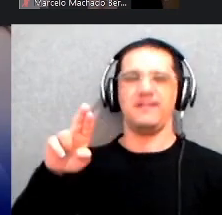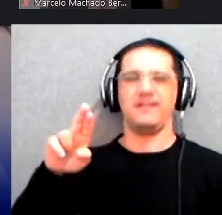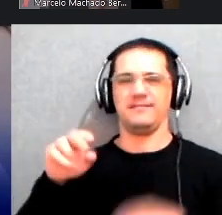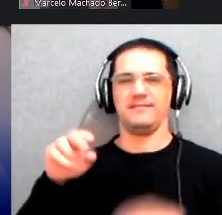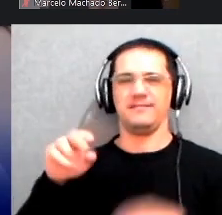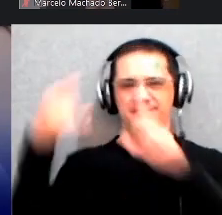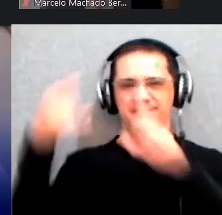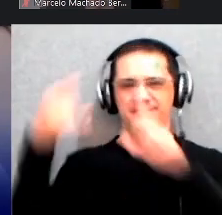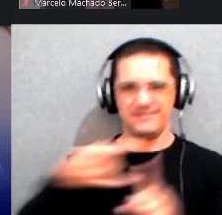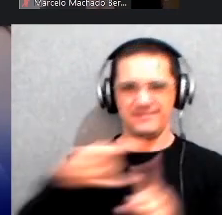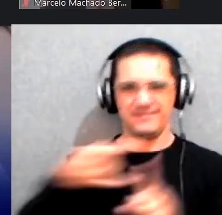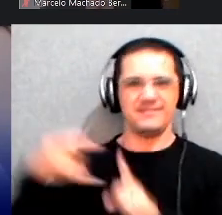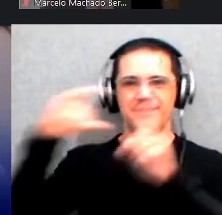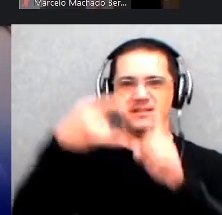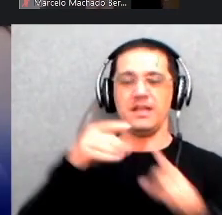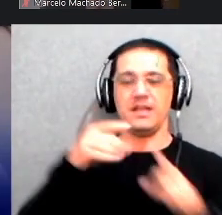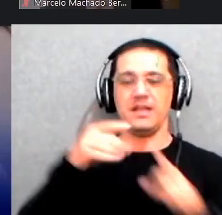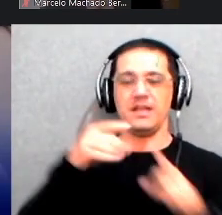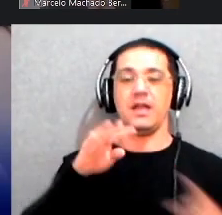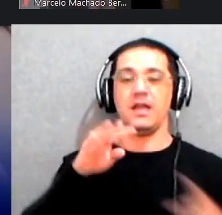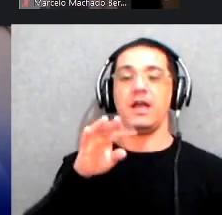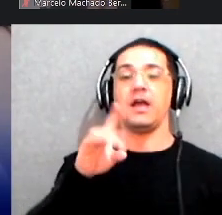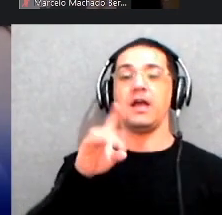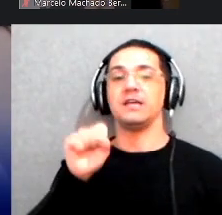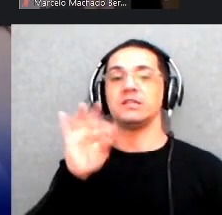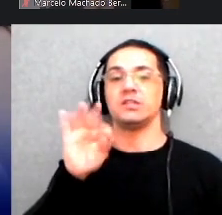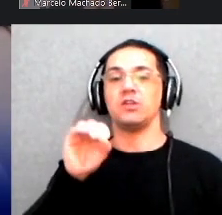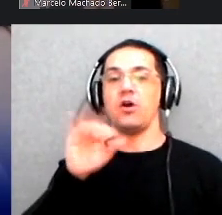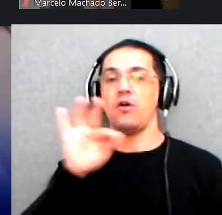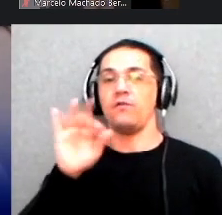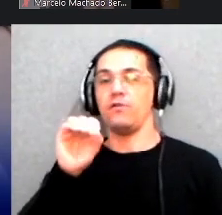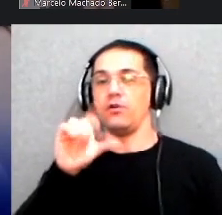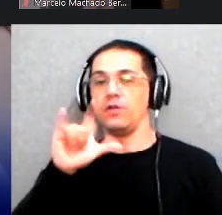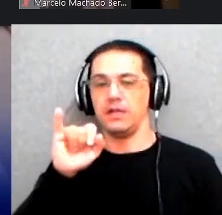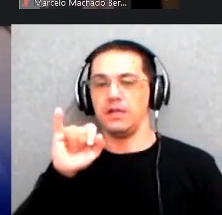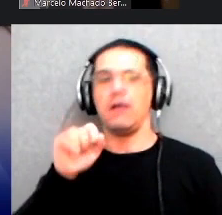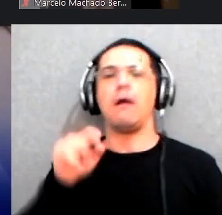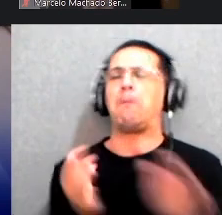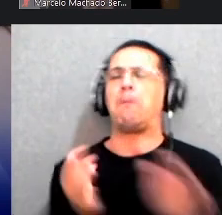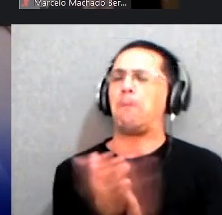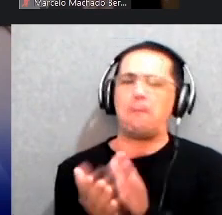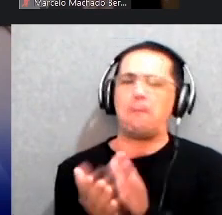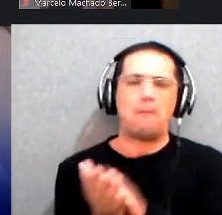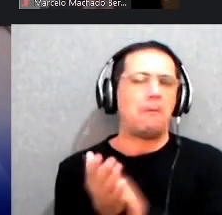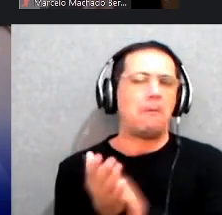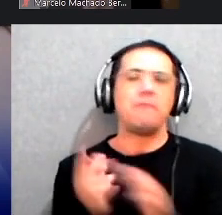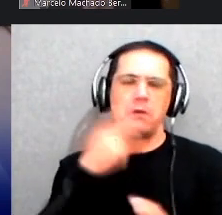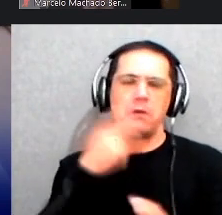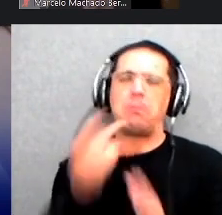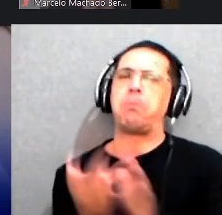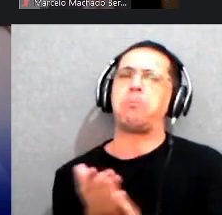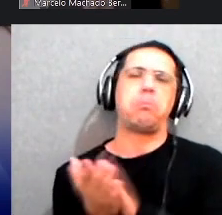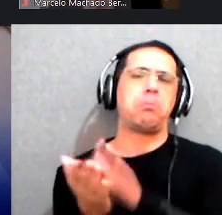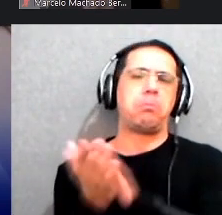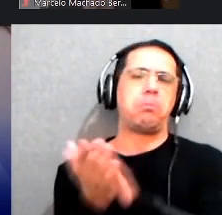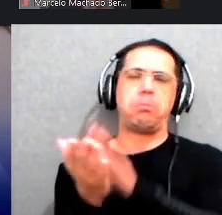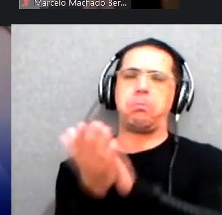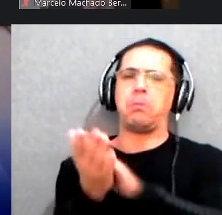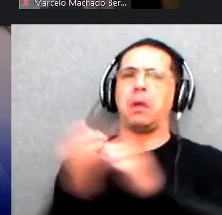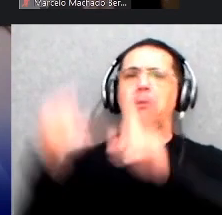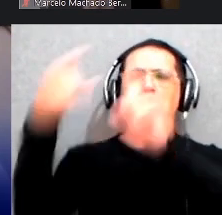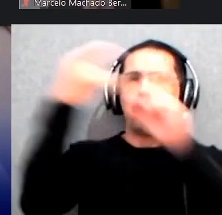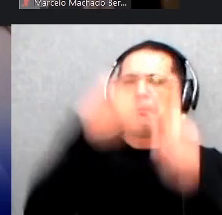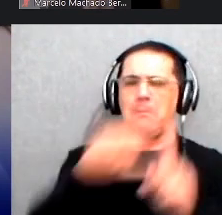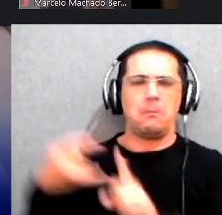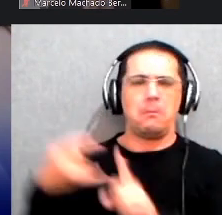Toffoli, elogiando muito a ambiência virtual e citando um autor americano, que é o Richard Susskind, que tem